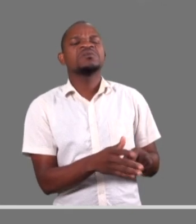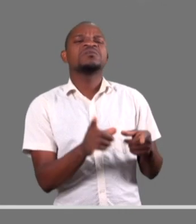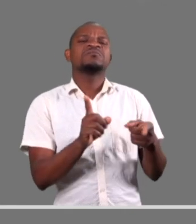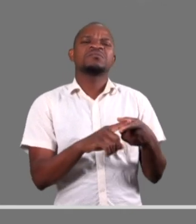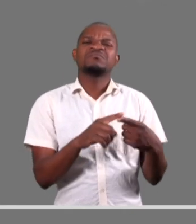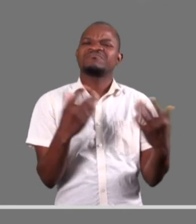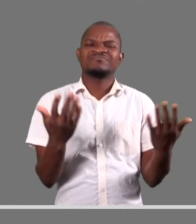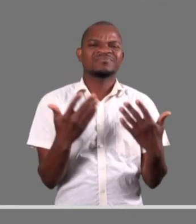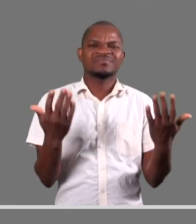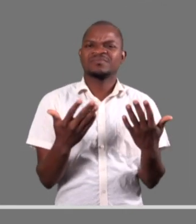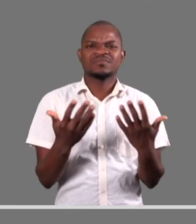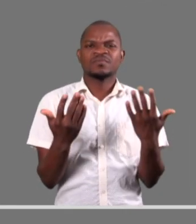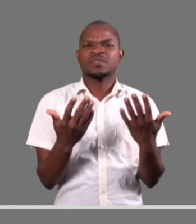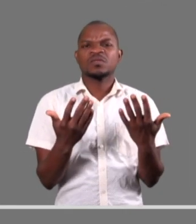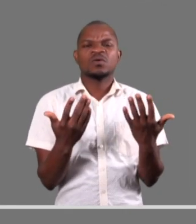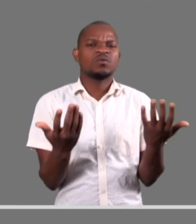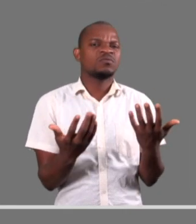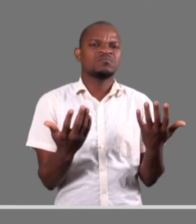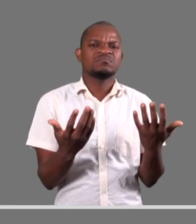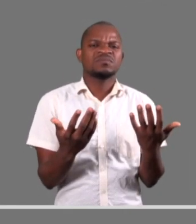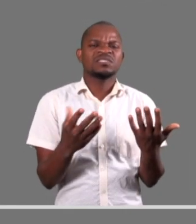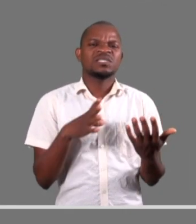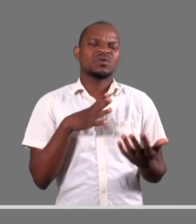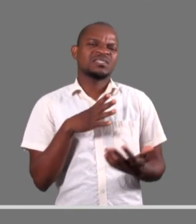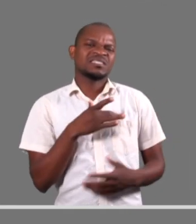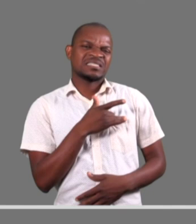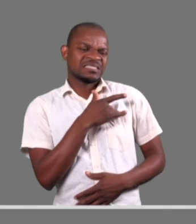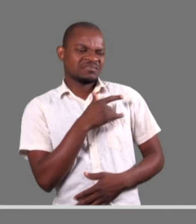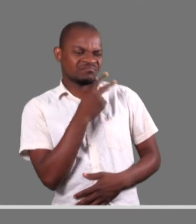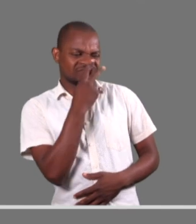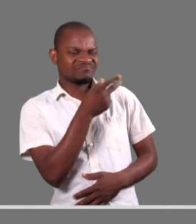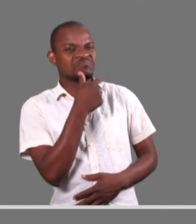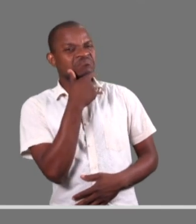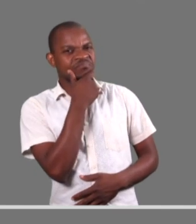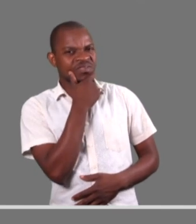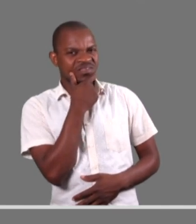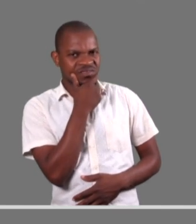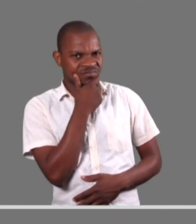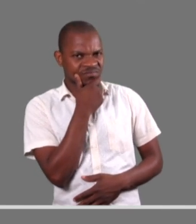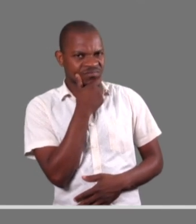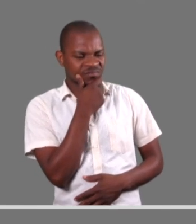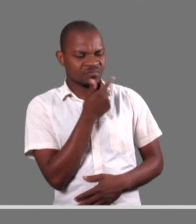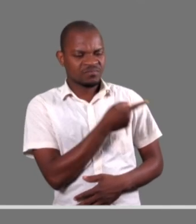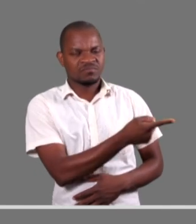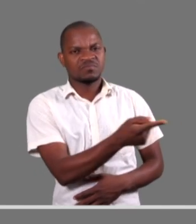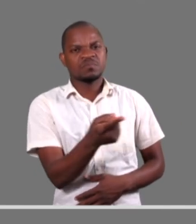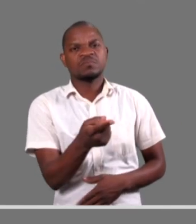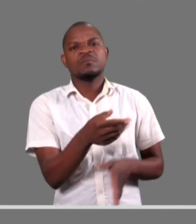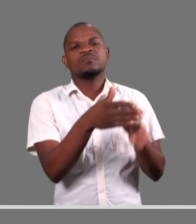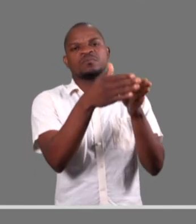marginalizar, há uma tendência de se obter ou de se ter um sentimento de pena para aquilo que são